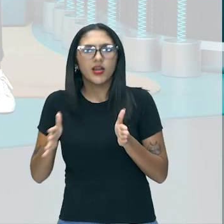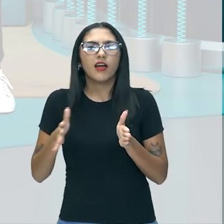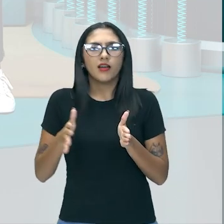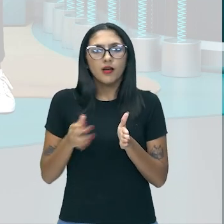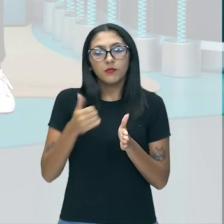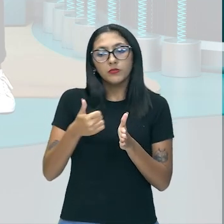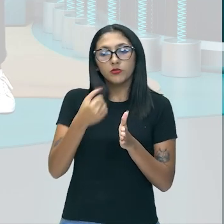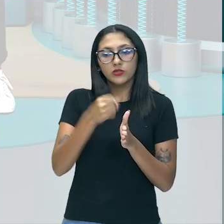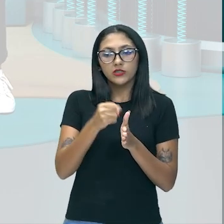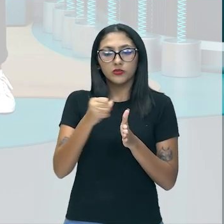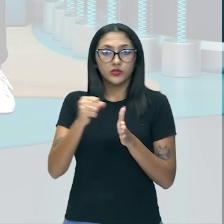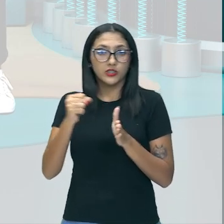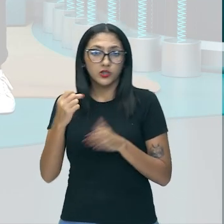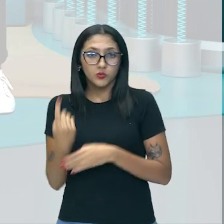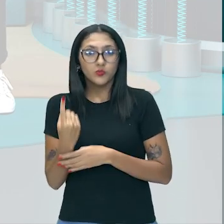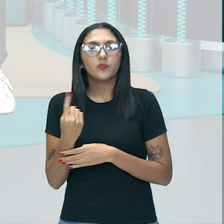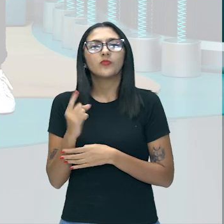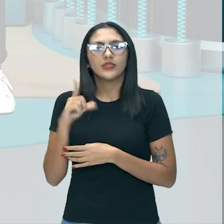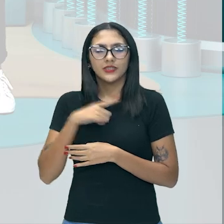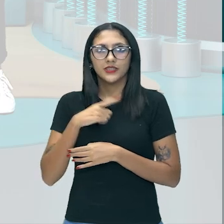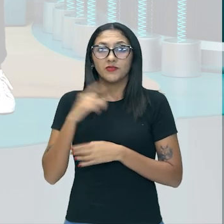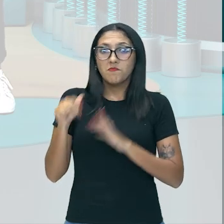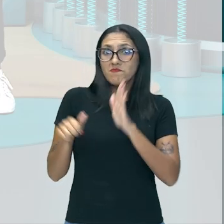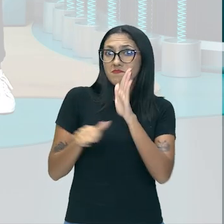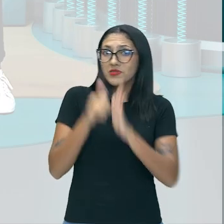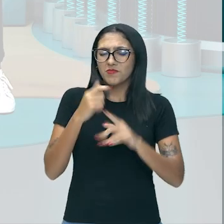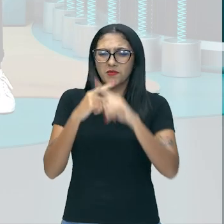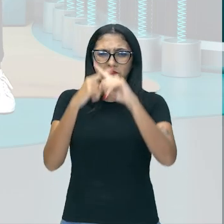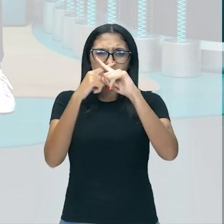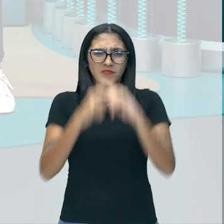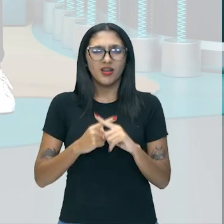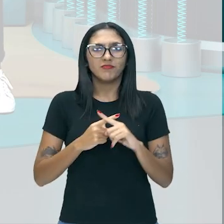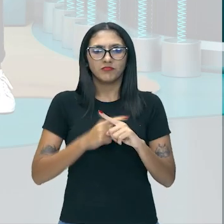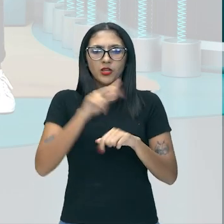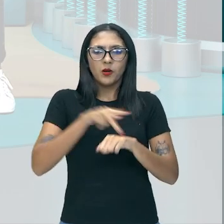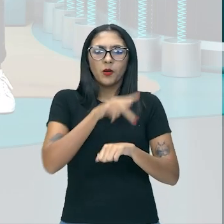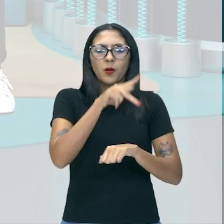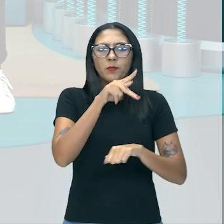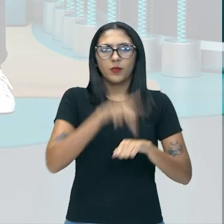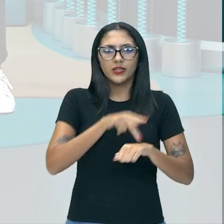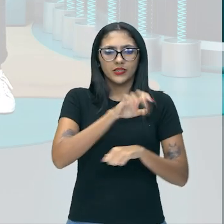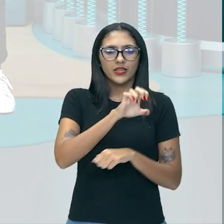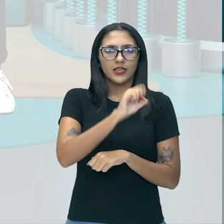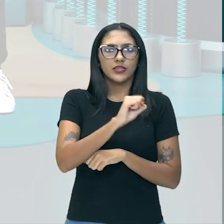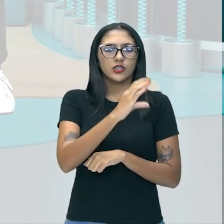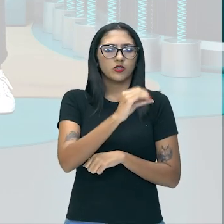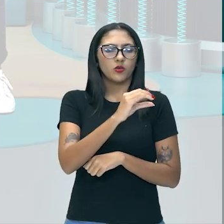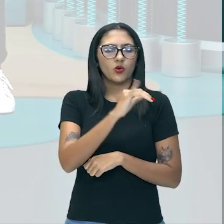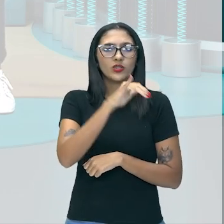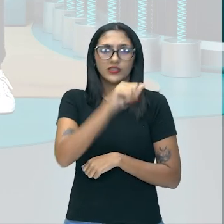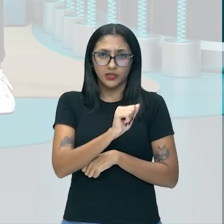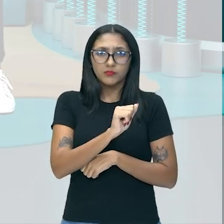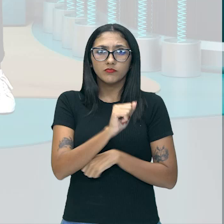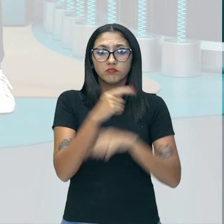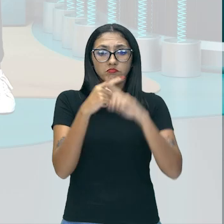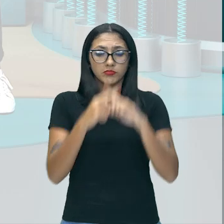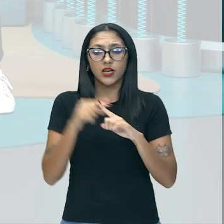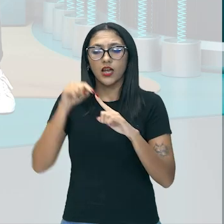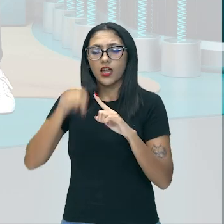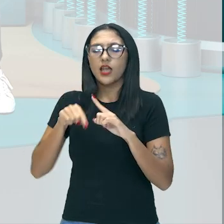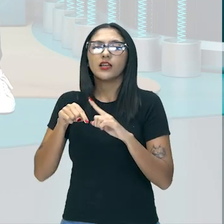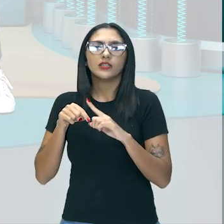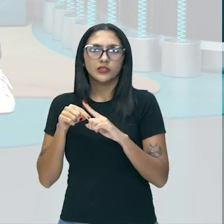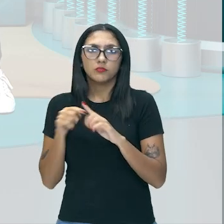1881, ocorreu a primeira disputa internacional entre a Inglaterra e a Escócia, quando os escoceses eles foram ali